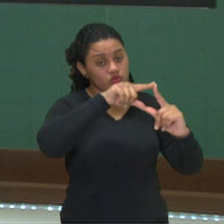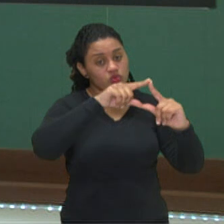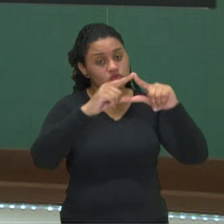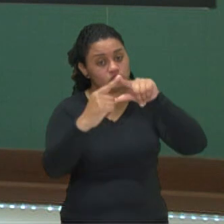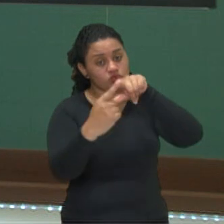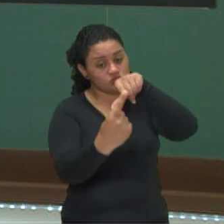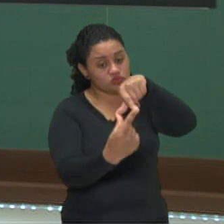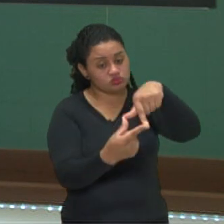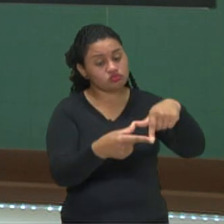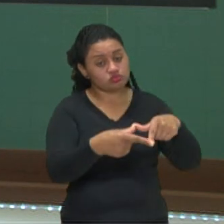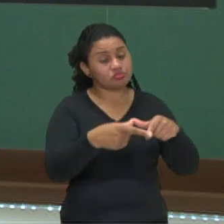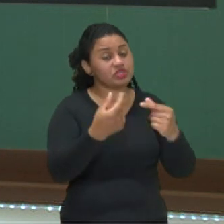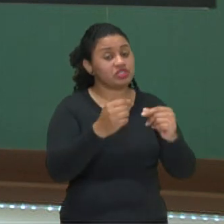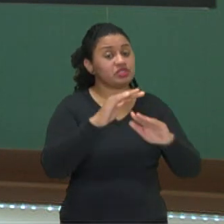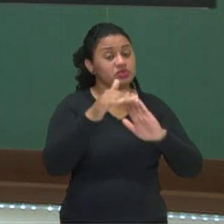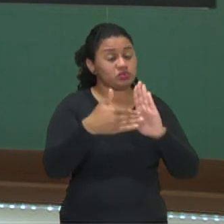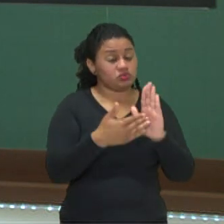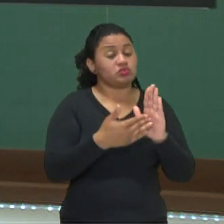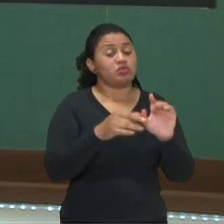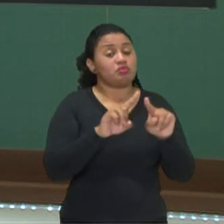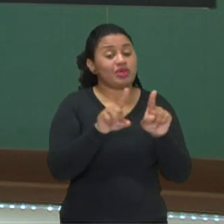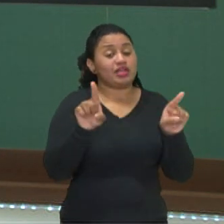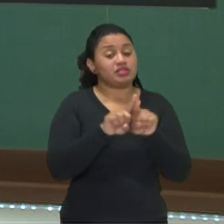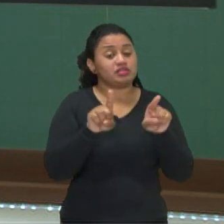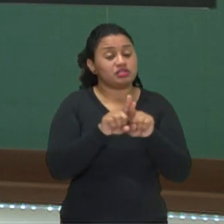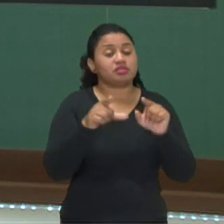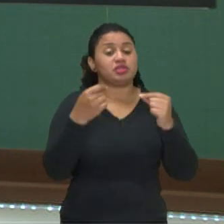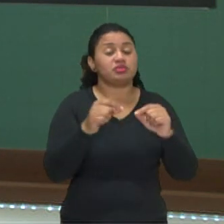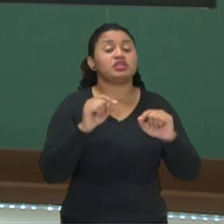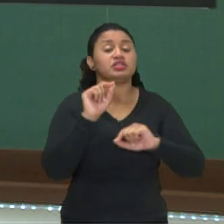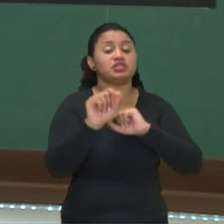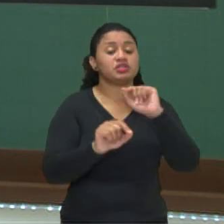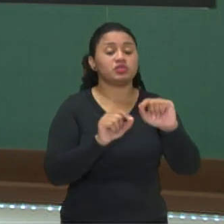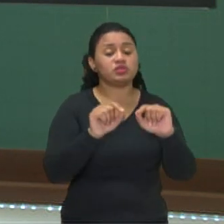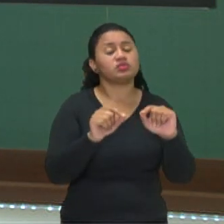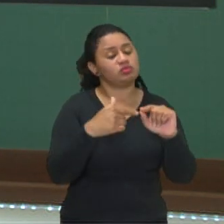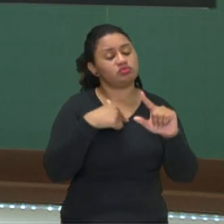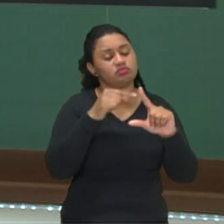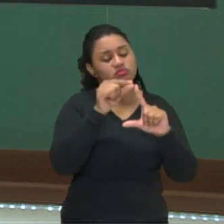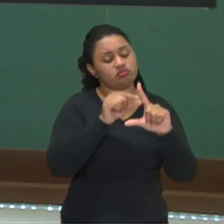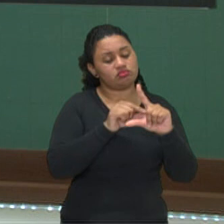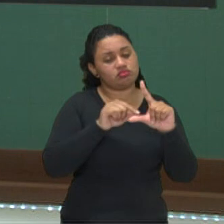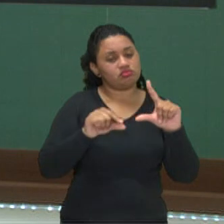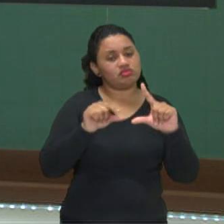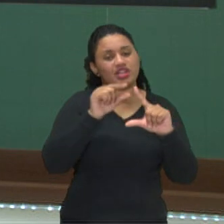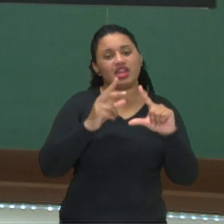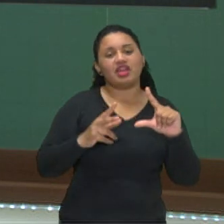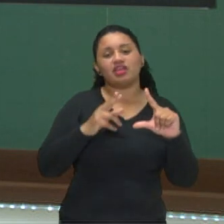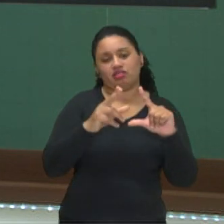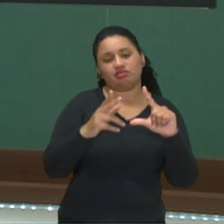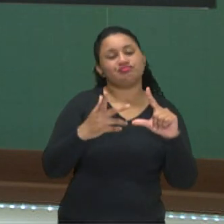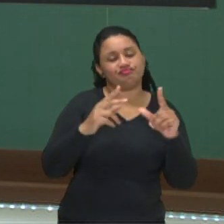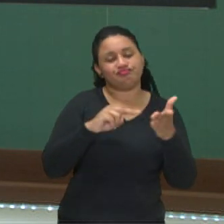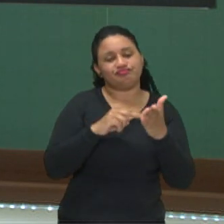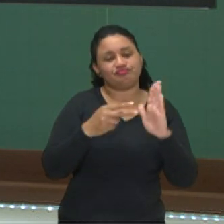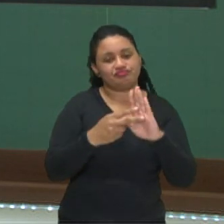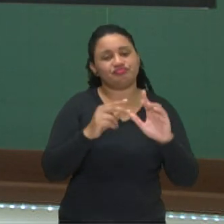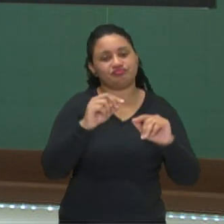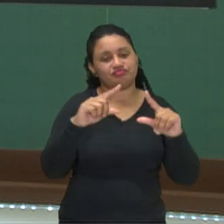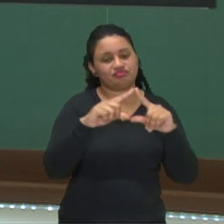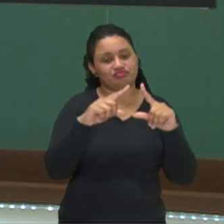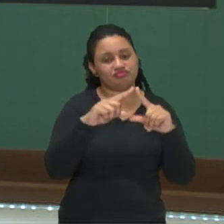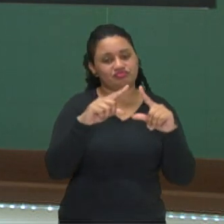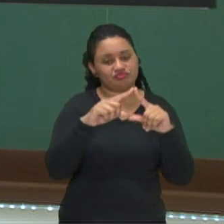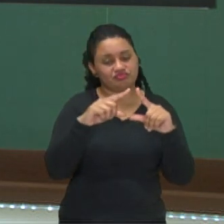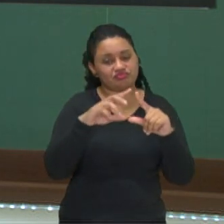todas as faces triangulares, só que eles têm que ter também o tamanho das arestas iguais, ou seja, vai ter que ser um